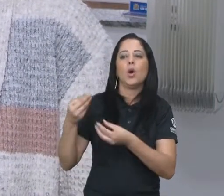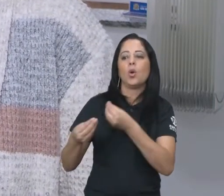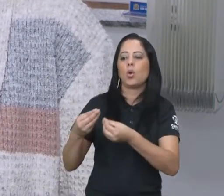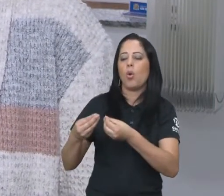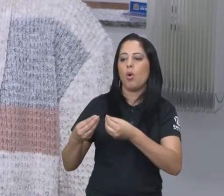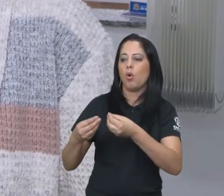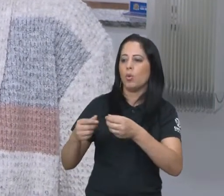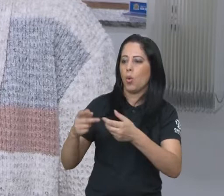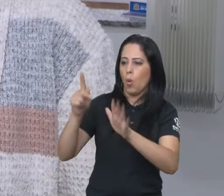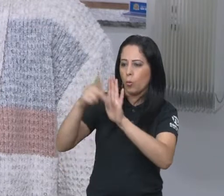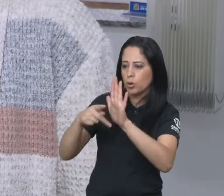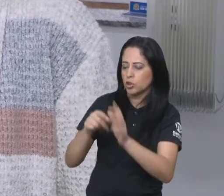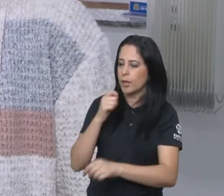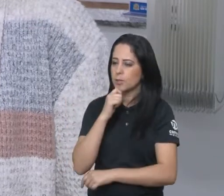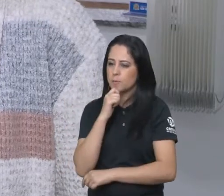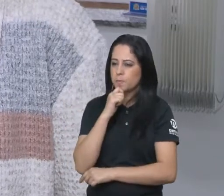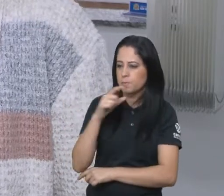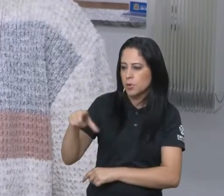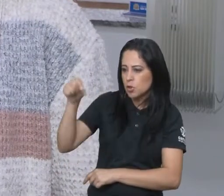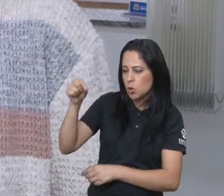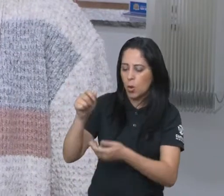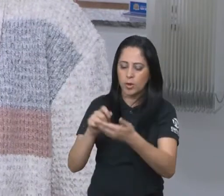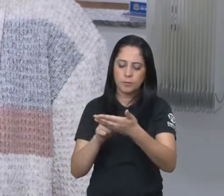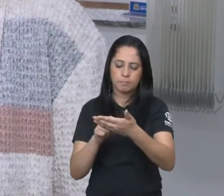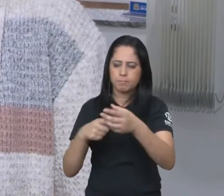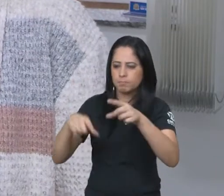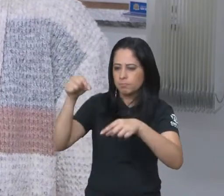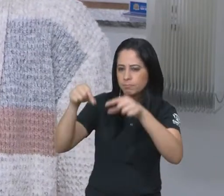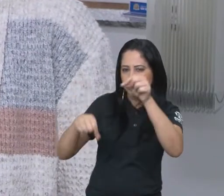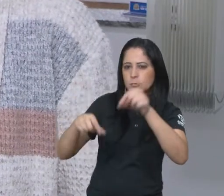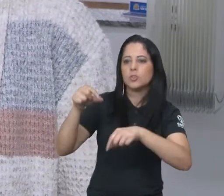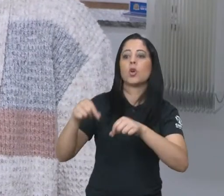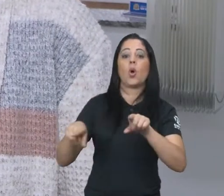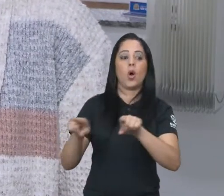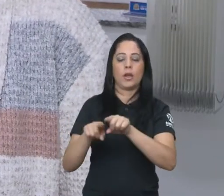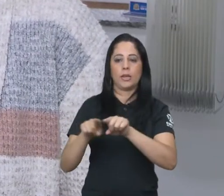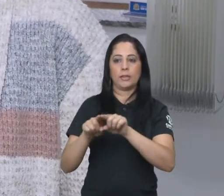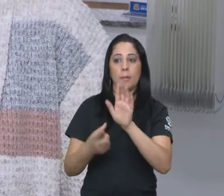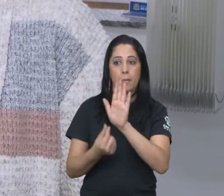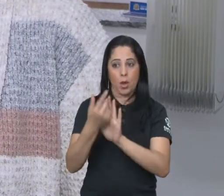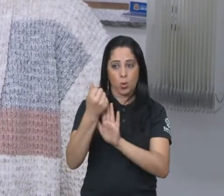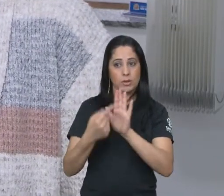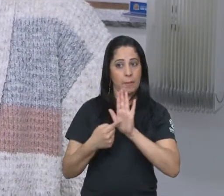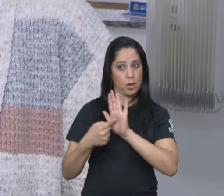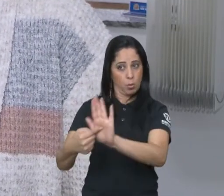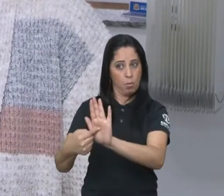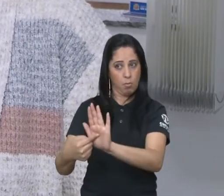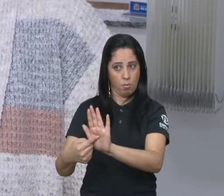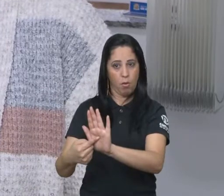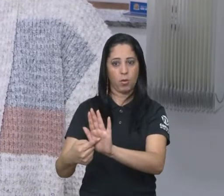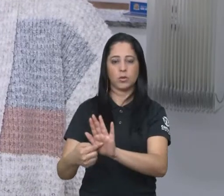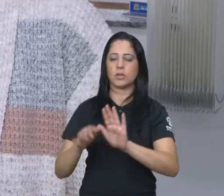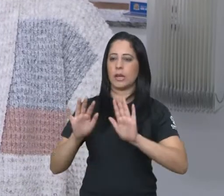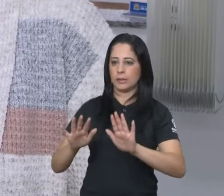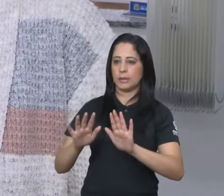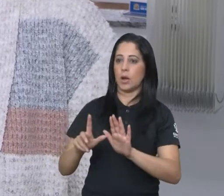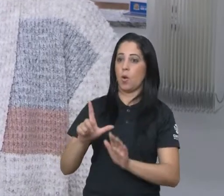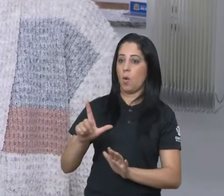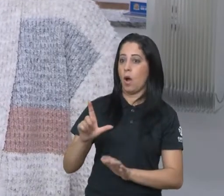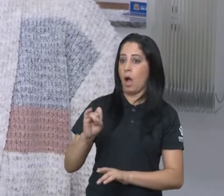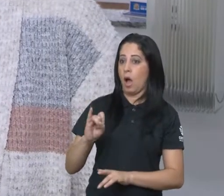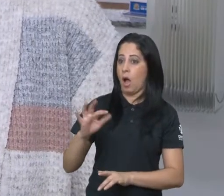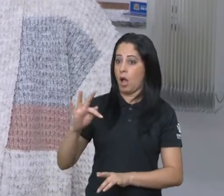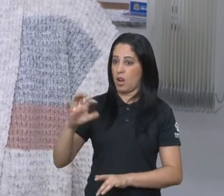que é feita a análise dos projetos, a prestação de contas, que é fundamental. Então, eu vejo a LIFE como